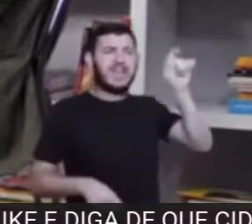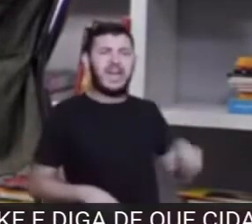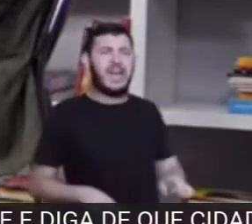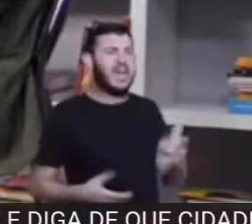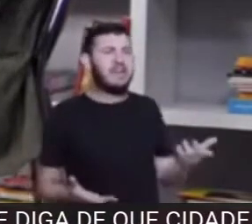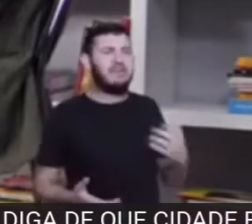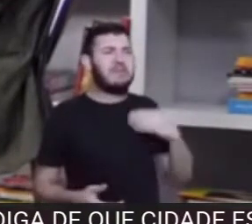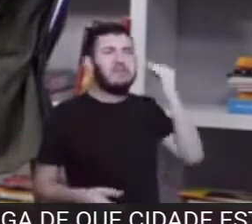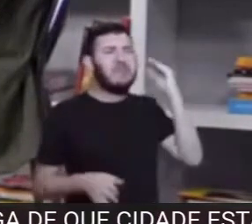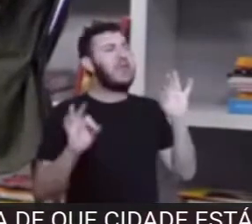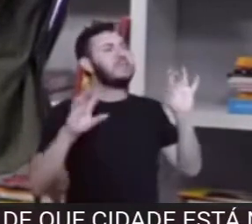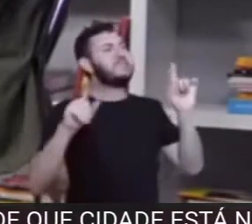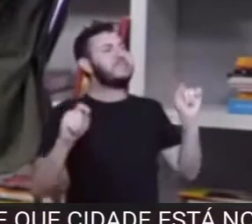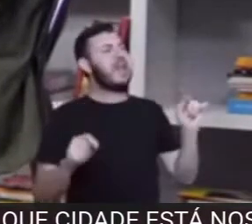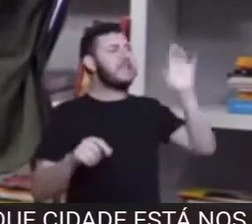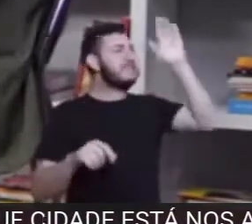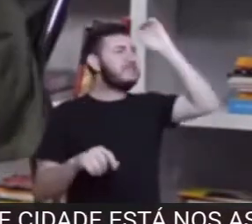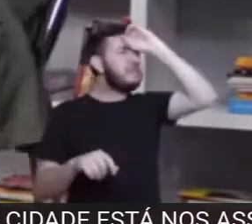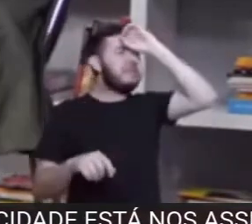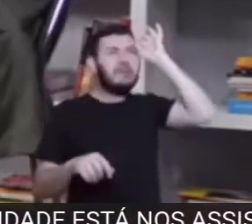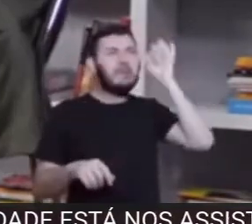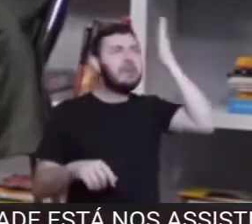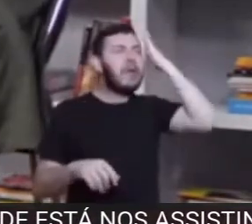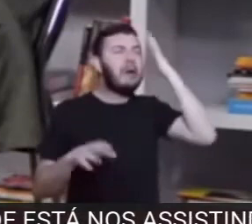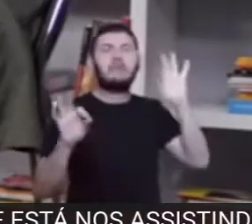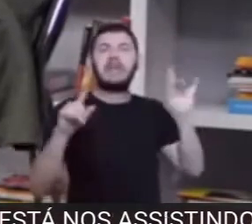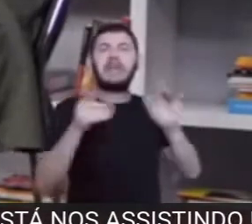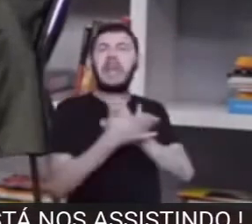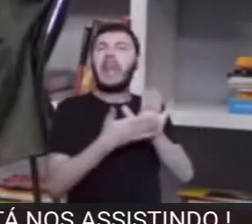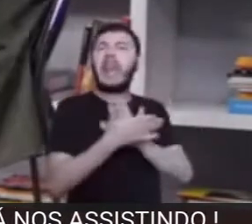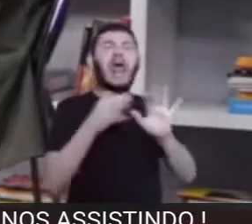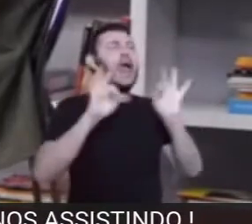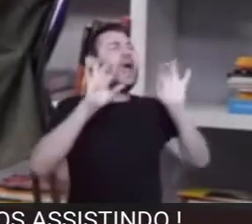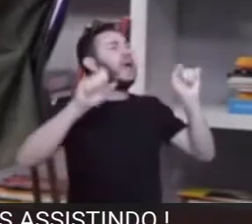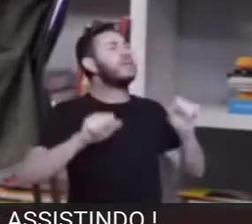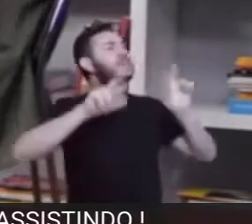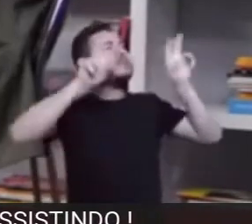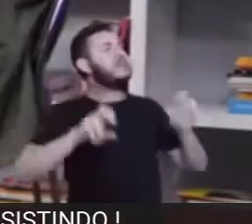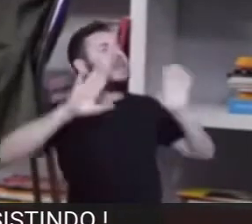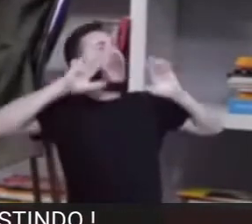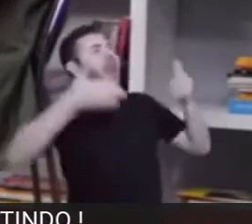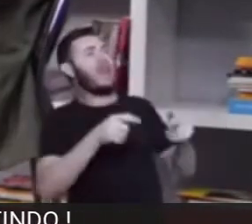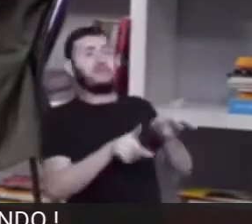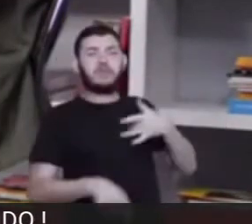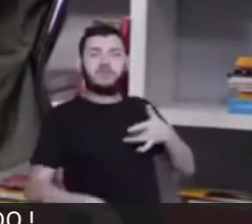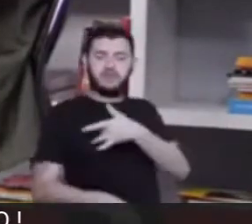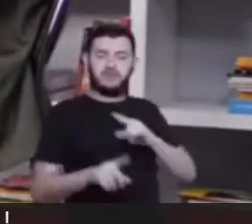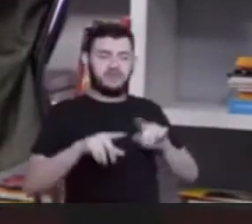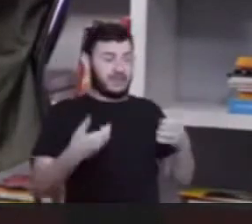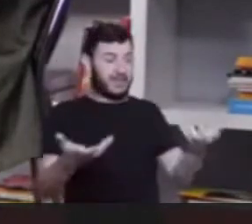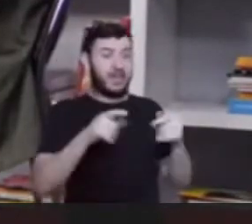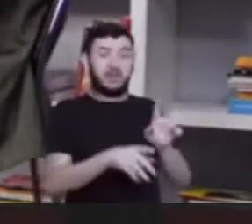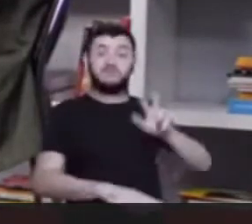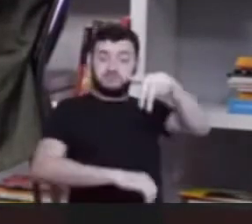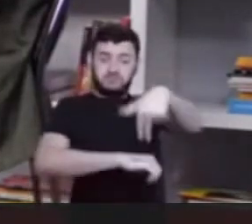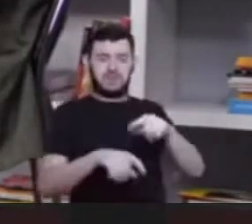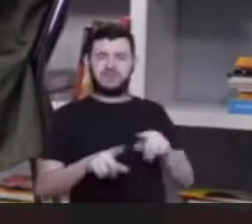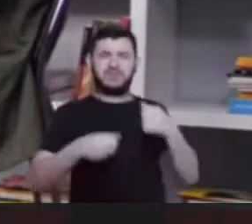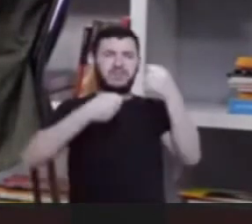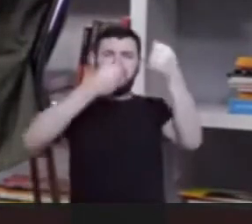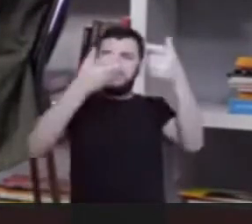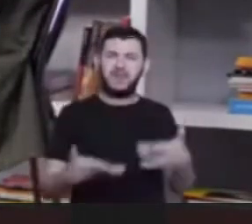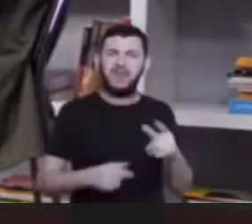Então, sabe... Ele entende de palanque, né, presidente? Ele foi no palanque e depois disse que não fez política, não, né? Essa gente